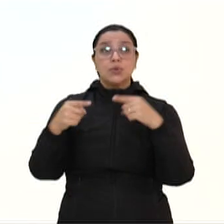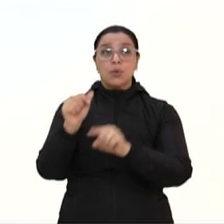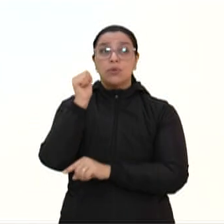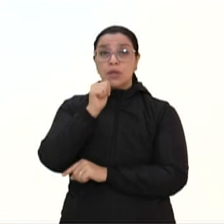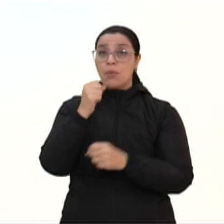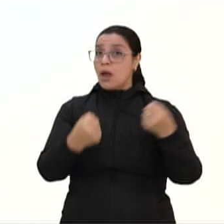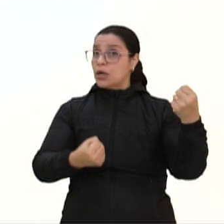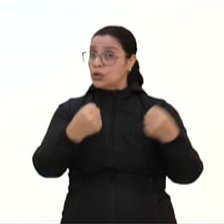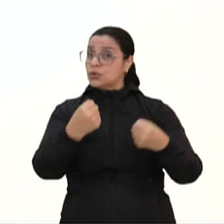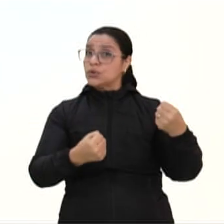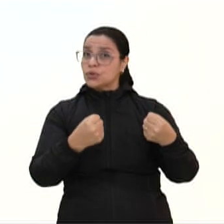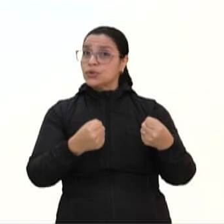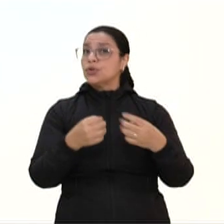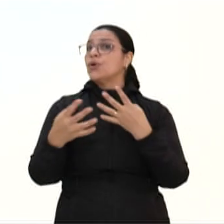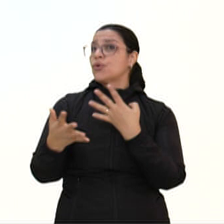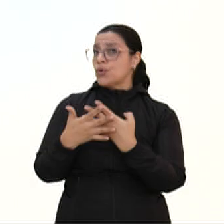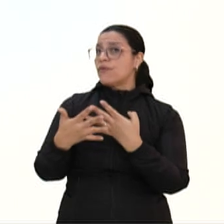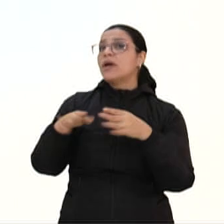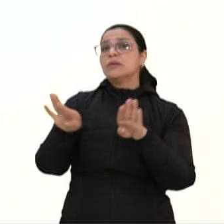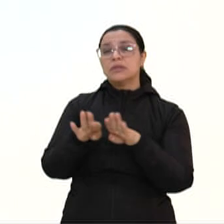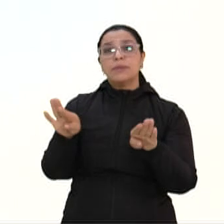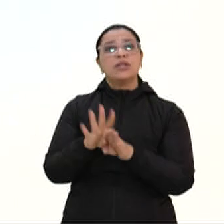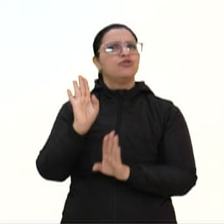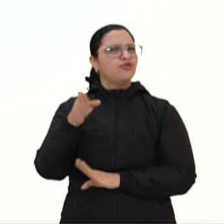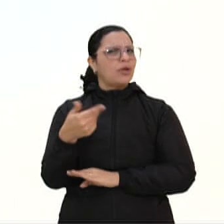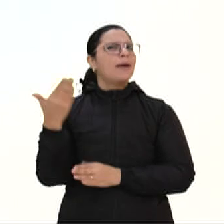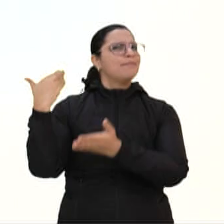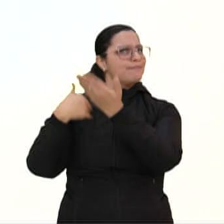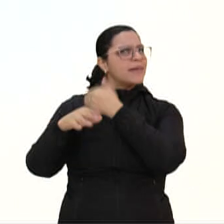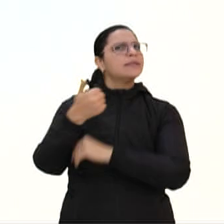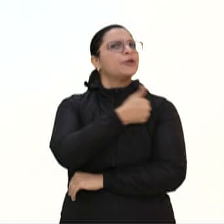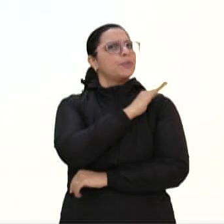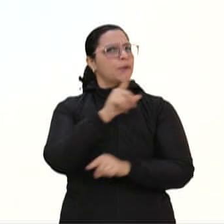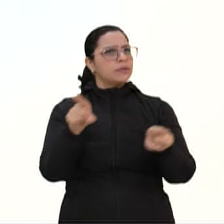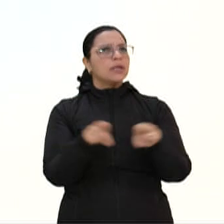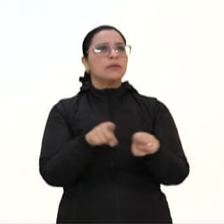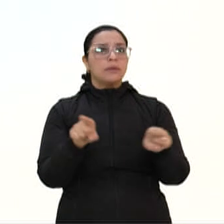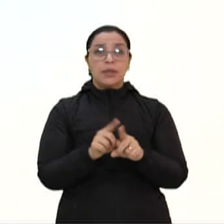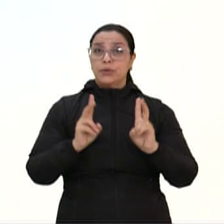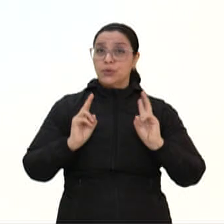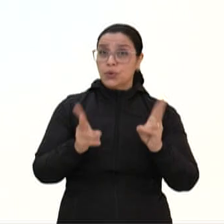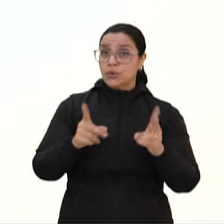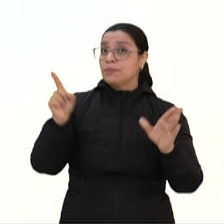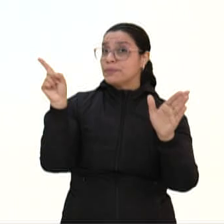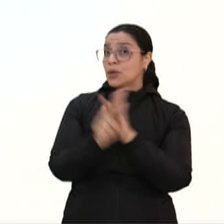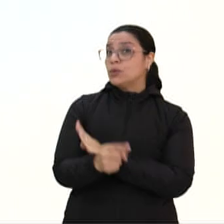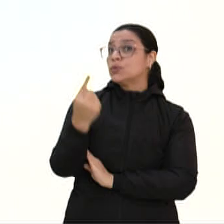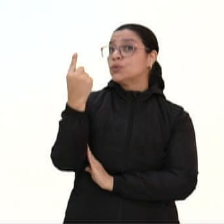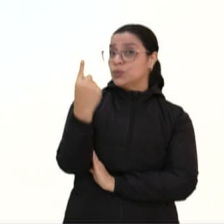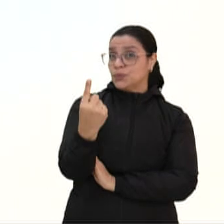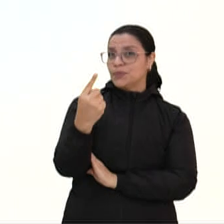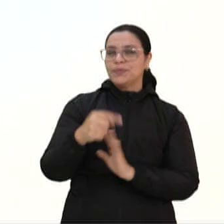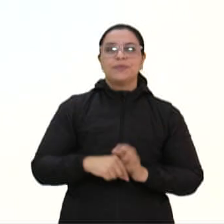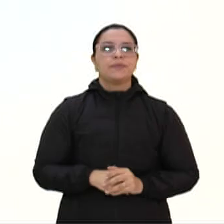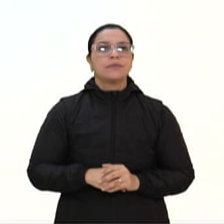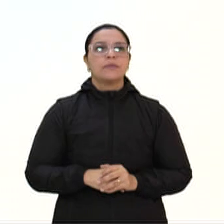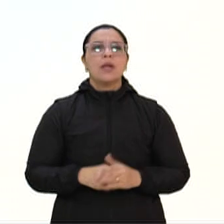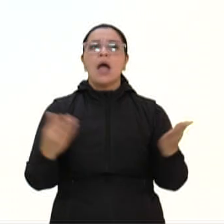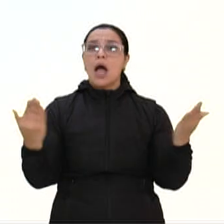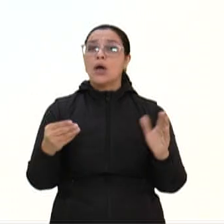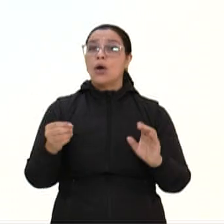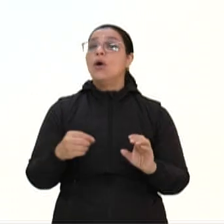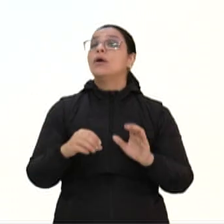mulher ao volante. Confesso também, já tive. Já continuamos. Questão de número 1.